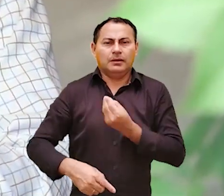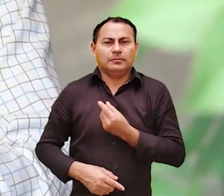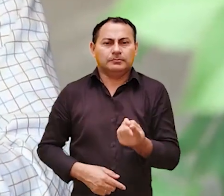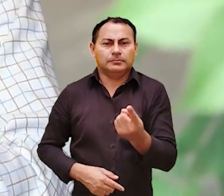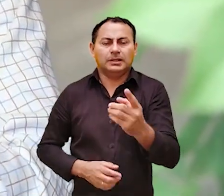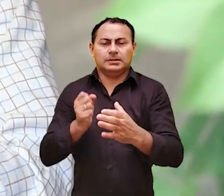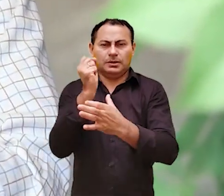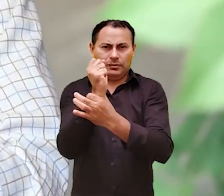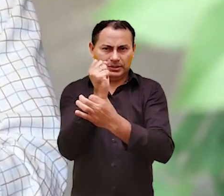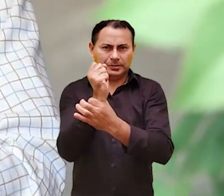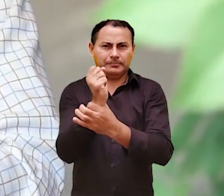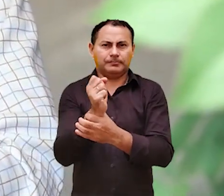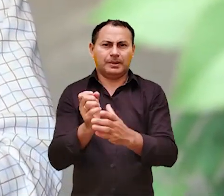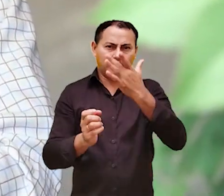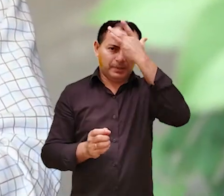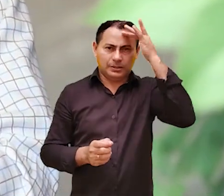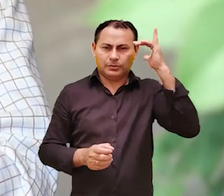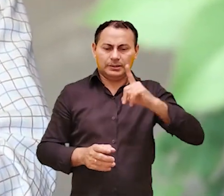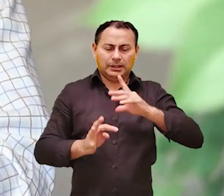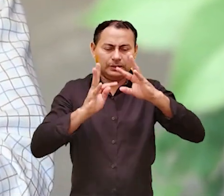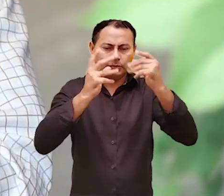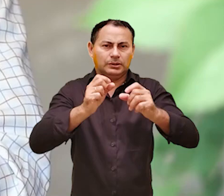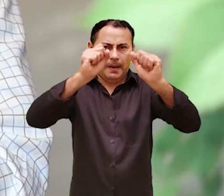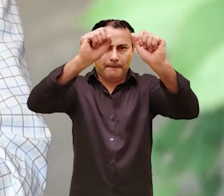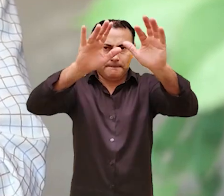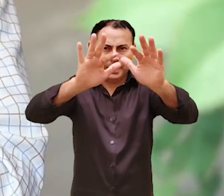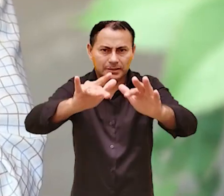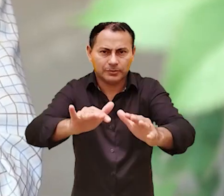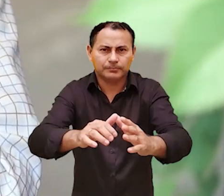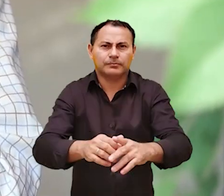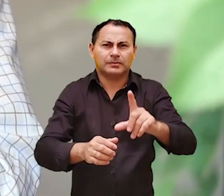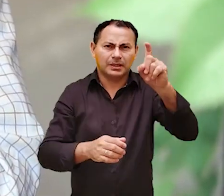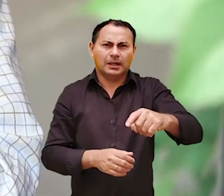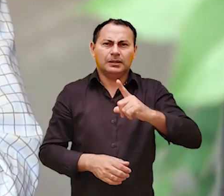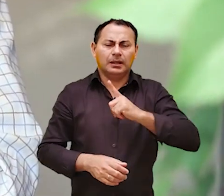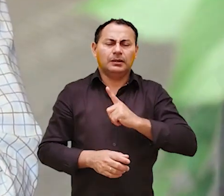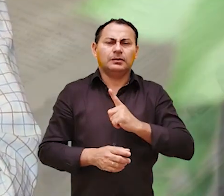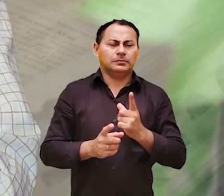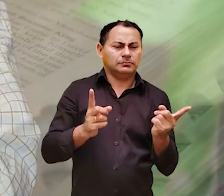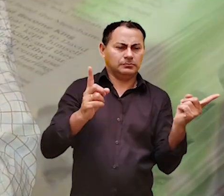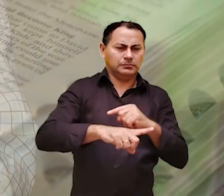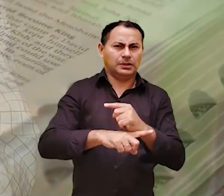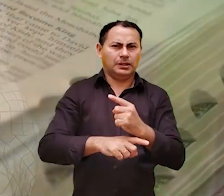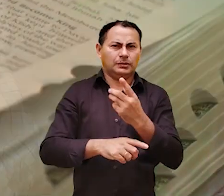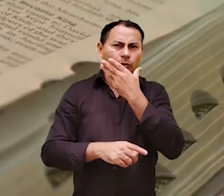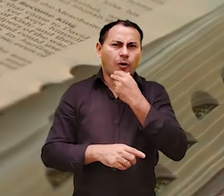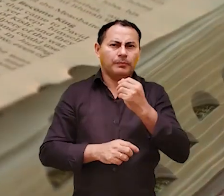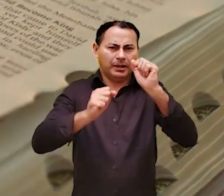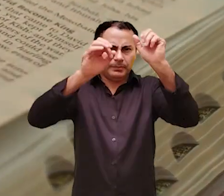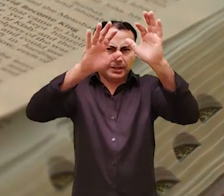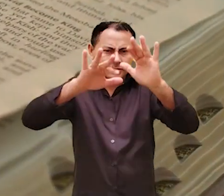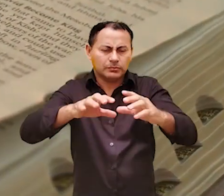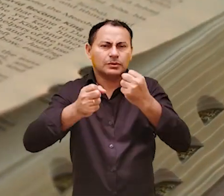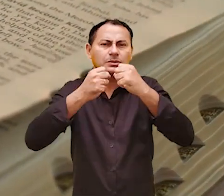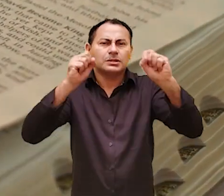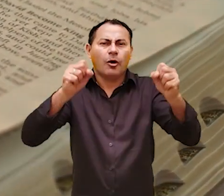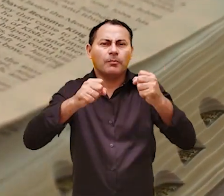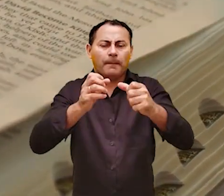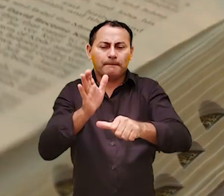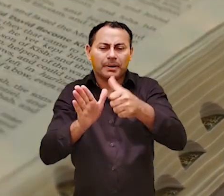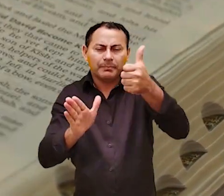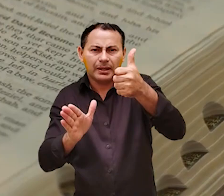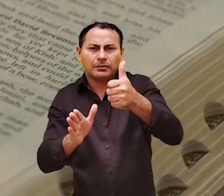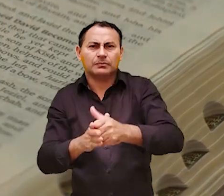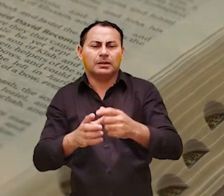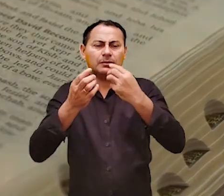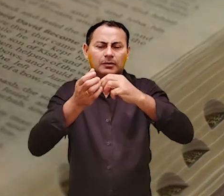prosperidade, longevidade e segurança. Esse homem tem todas as bênçãos. Será que existe contradição entre o homem abençoado do Salmo